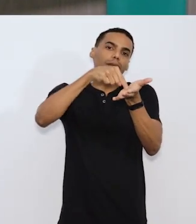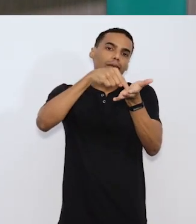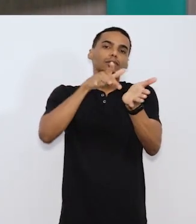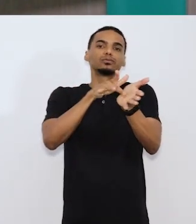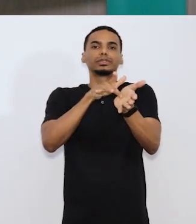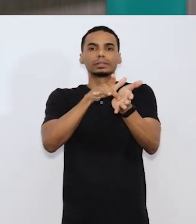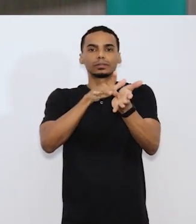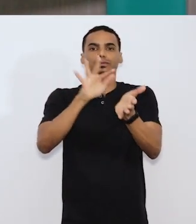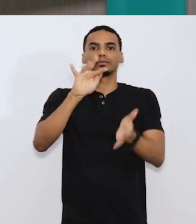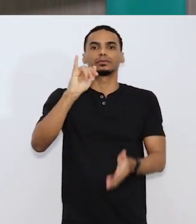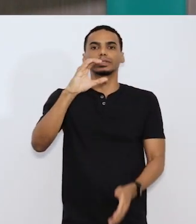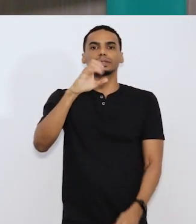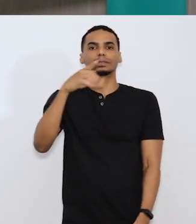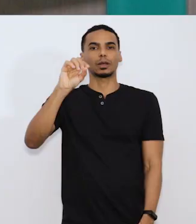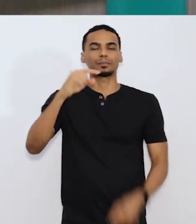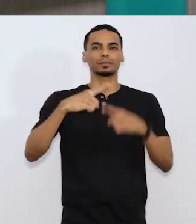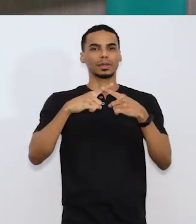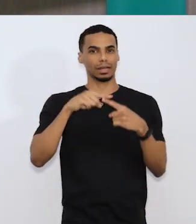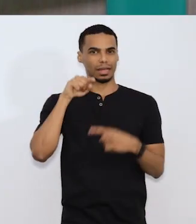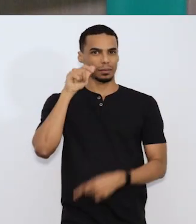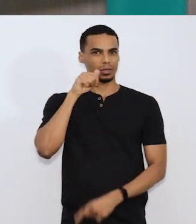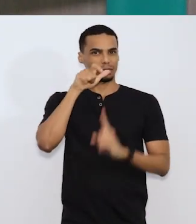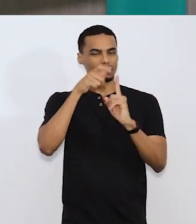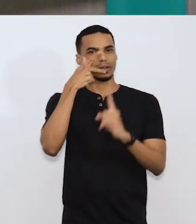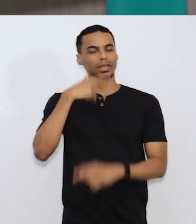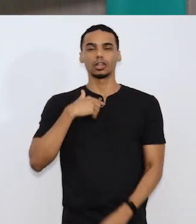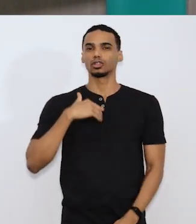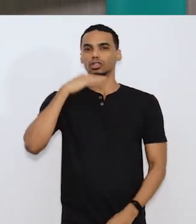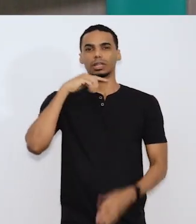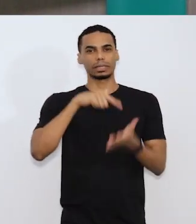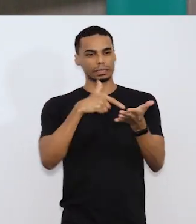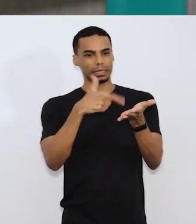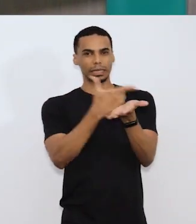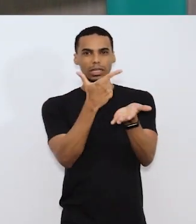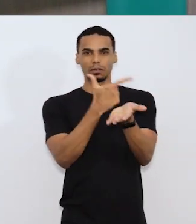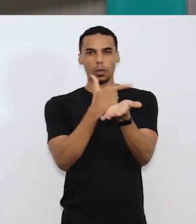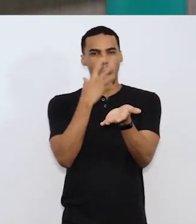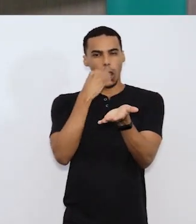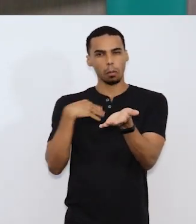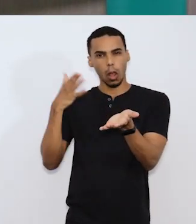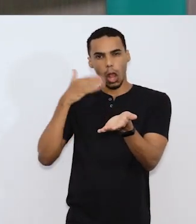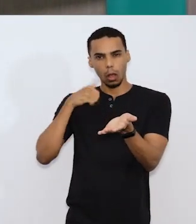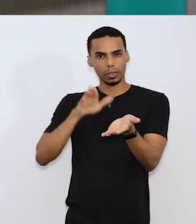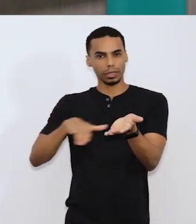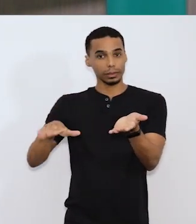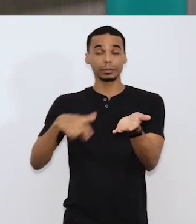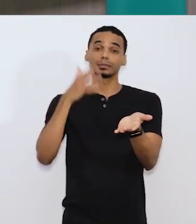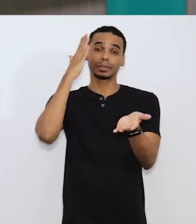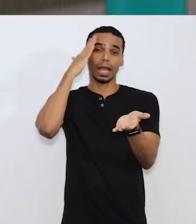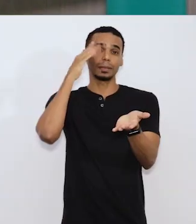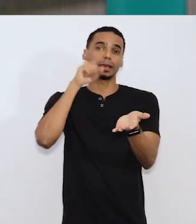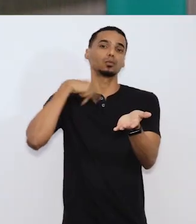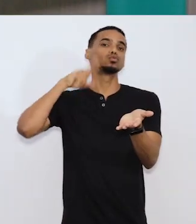ela traz aí, estou cheia desses livros com lobos e ogros que comem crianças. Então nós sabemos que essa história é uma história